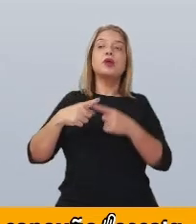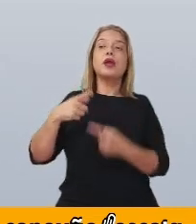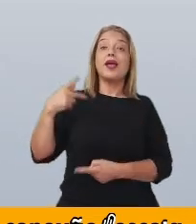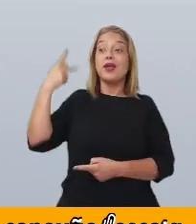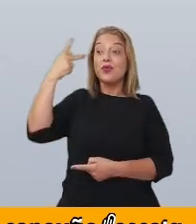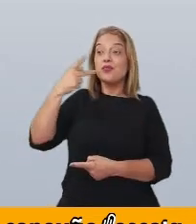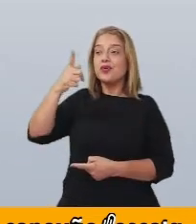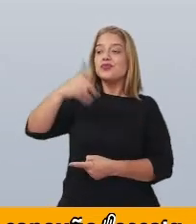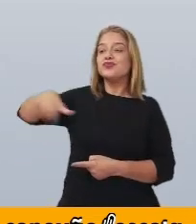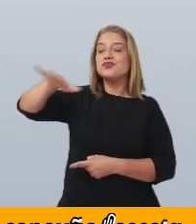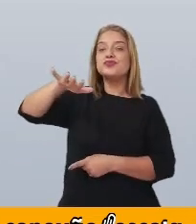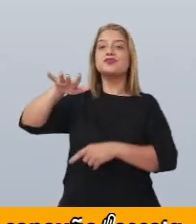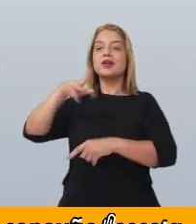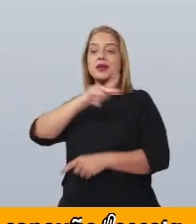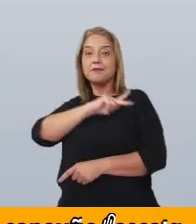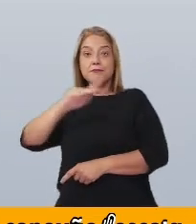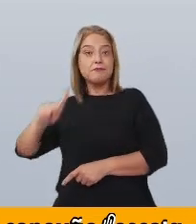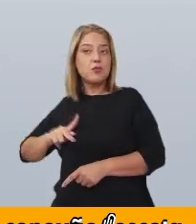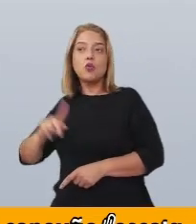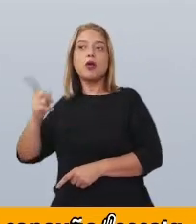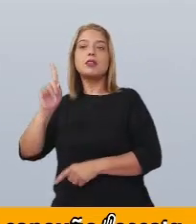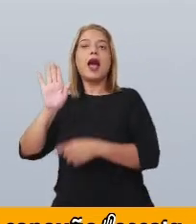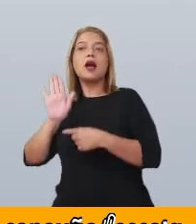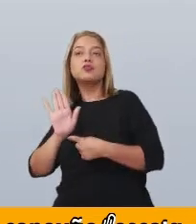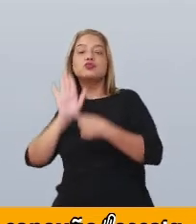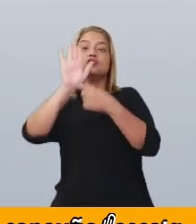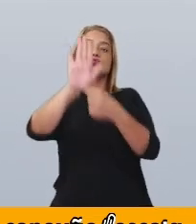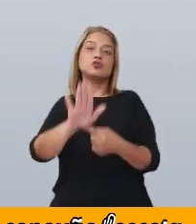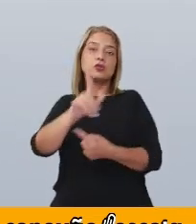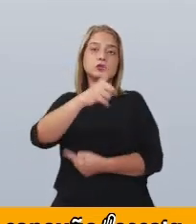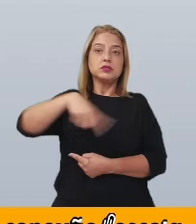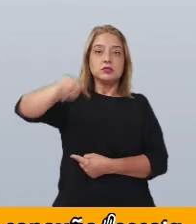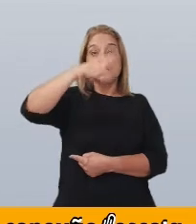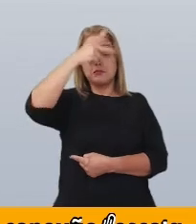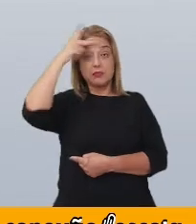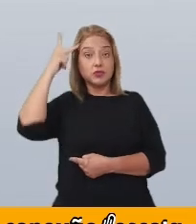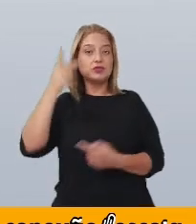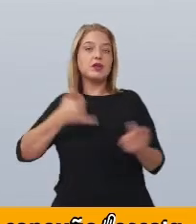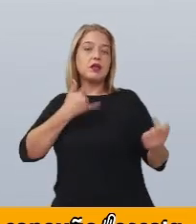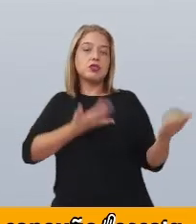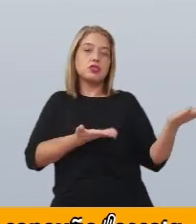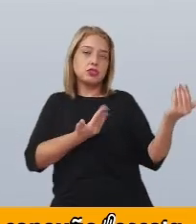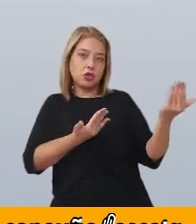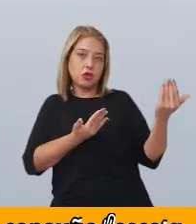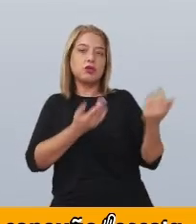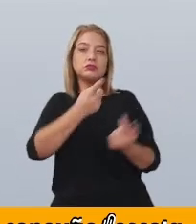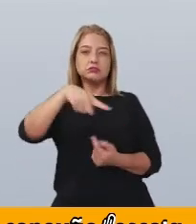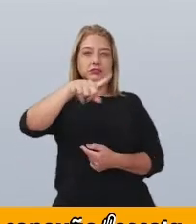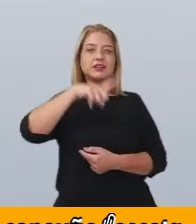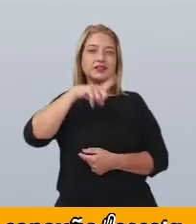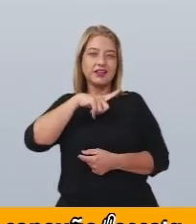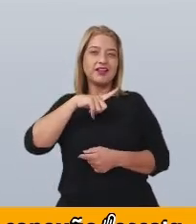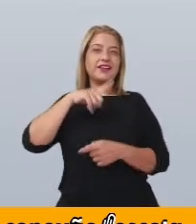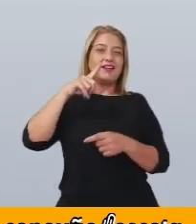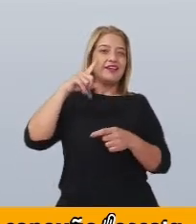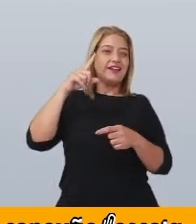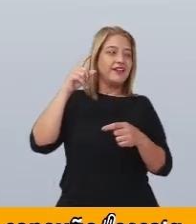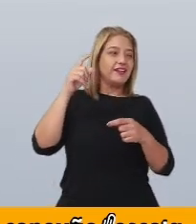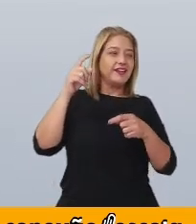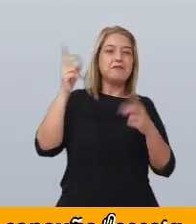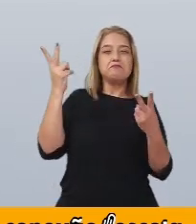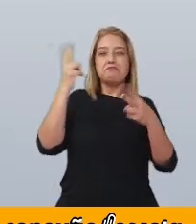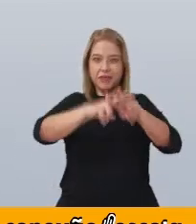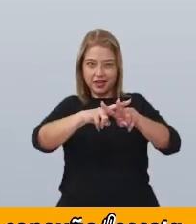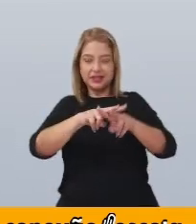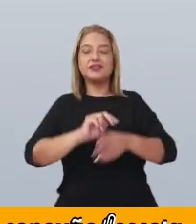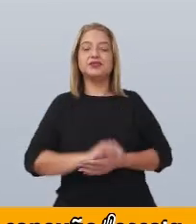políticas públicas têm deixado de dar assistência aos jovens infratores. Observem que